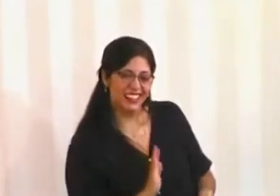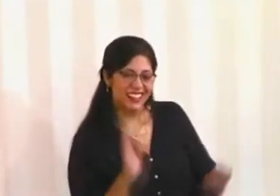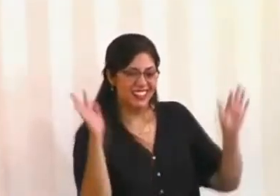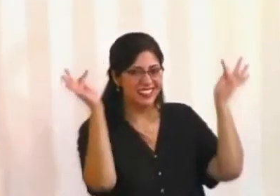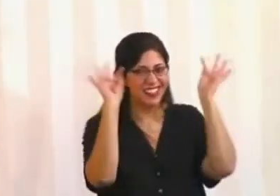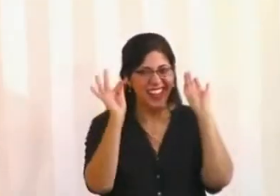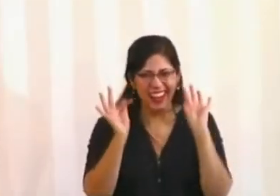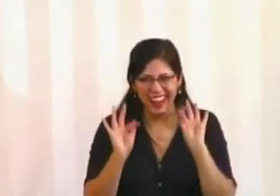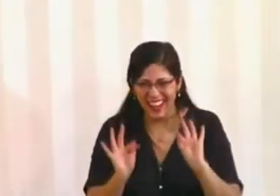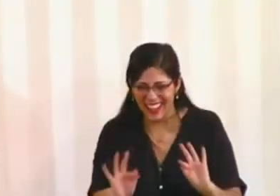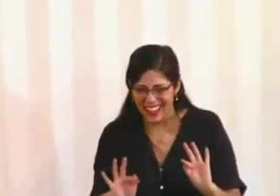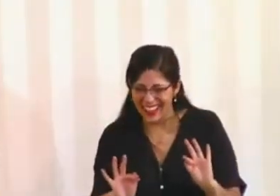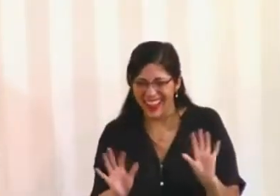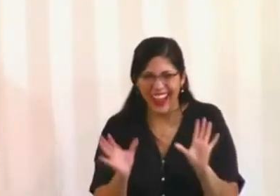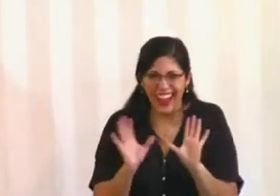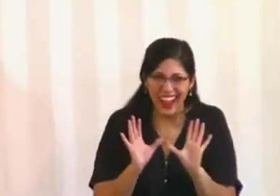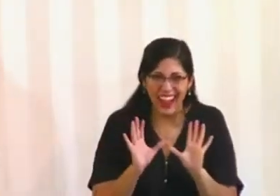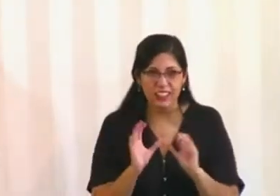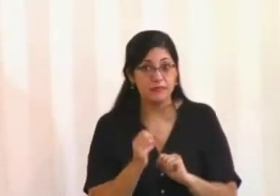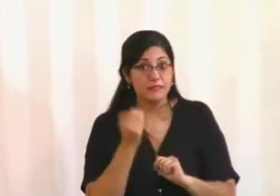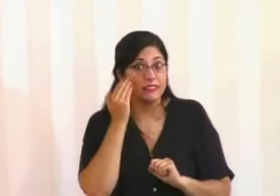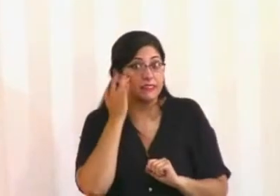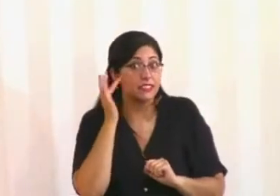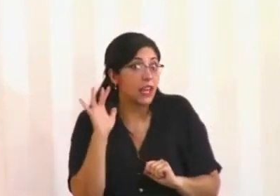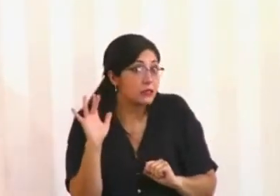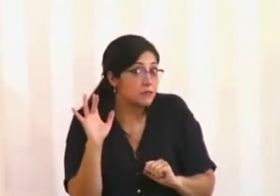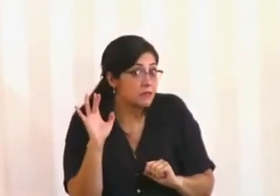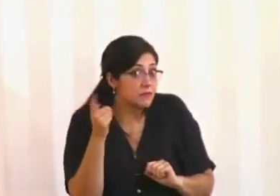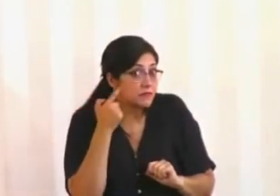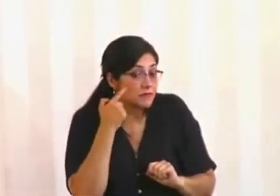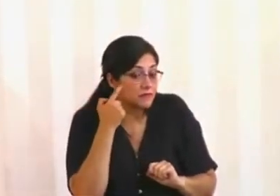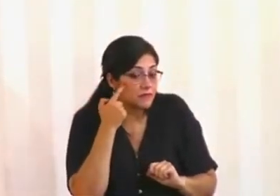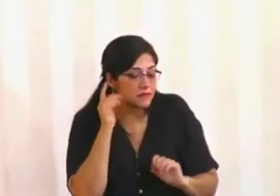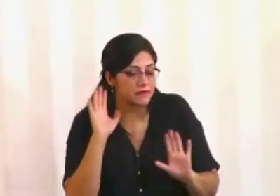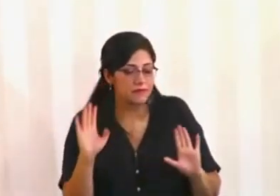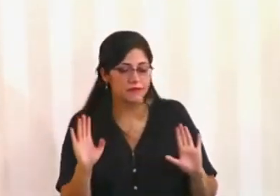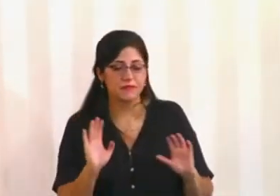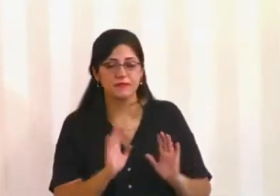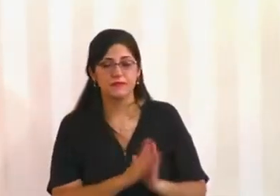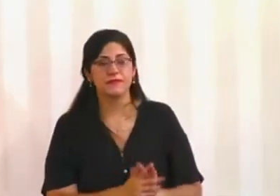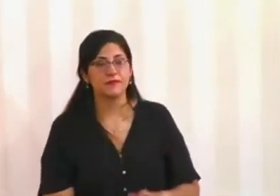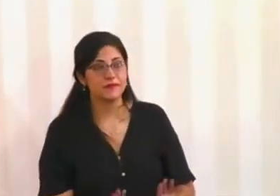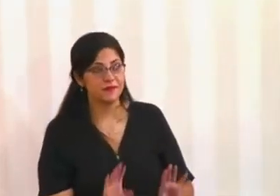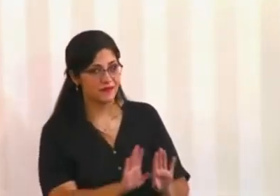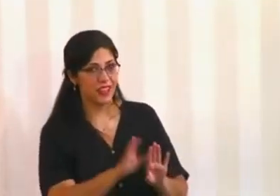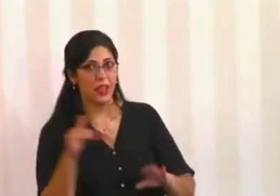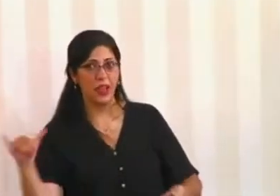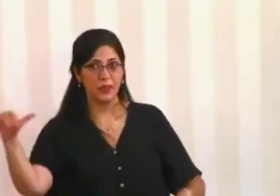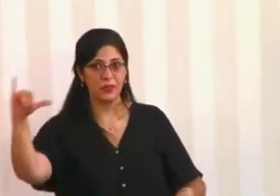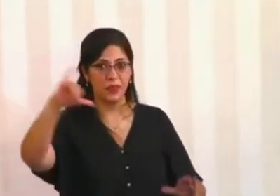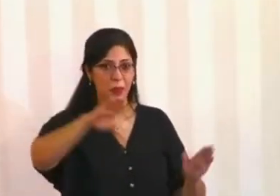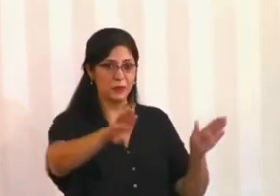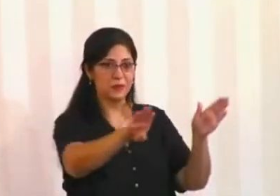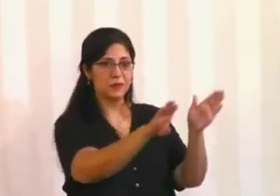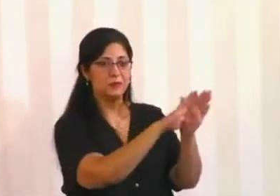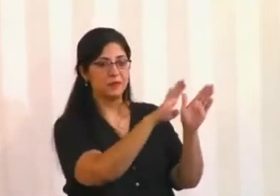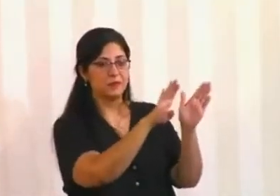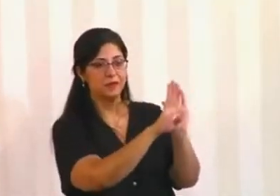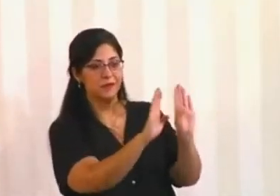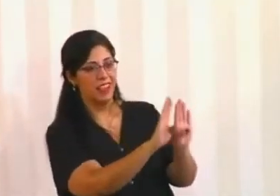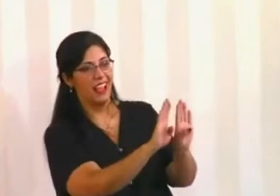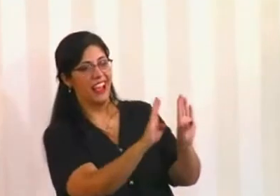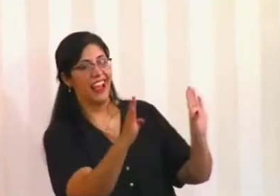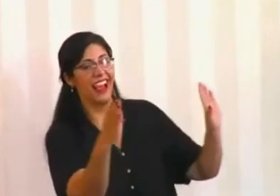sejam bem-vindos. Ele chega em São Paulo, desembarca em Guarulhos. Quando ele vai saindo na saída ali do